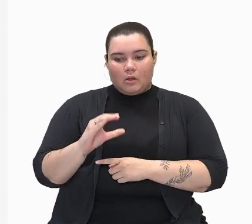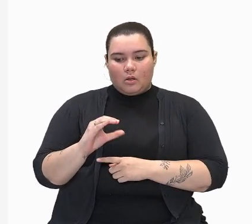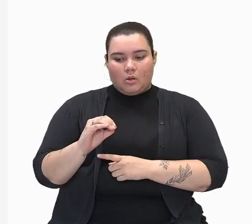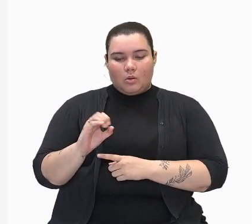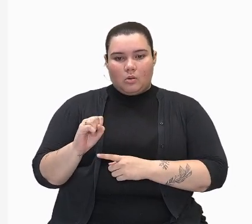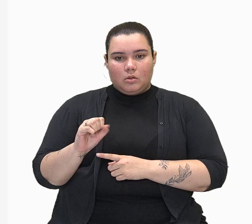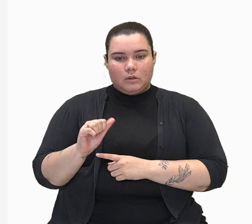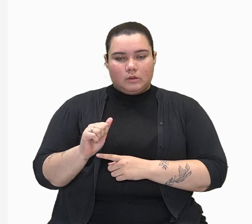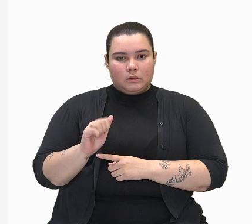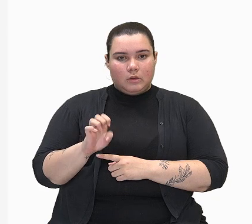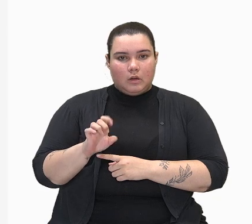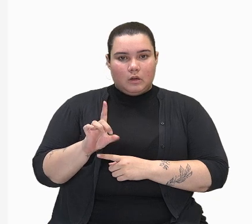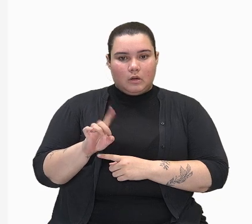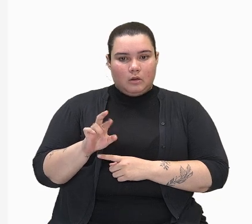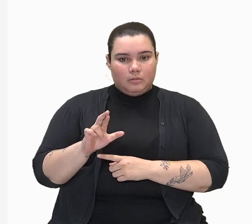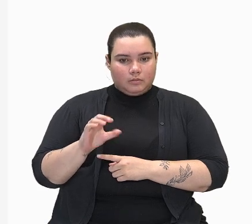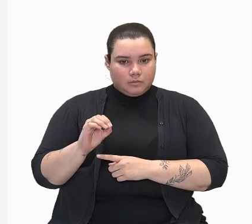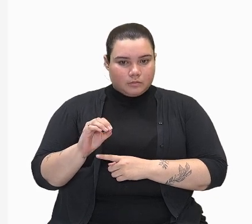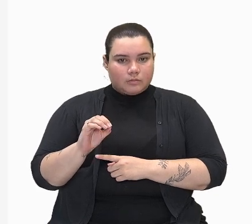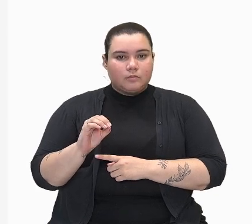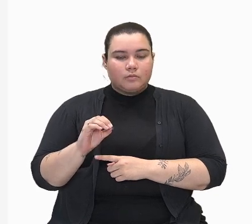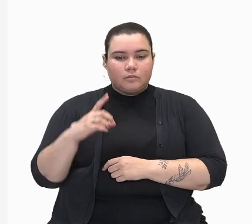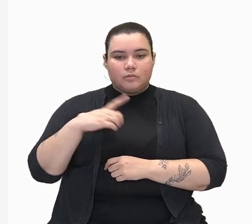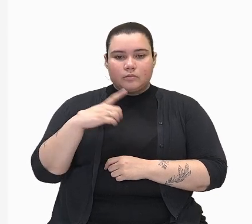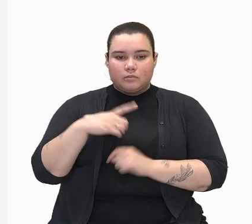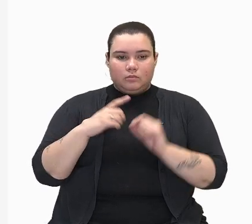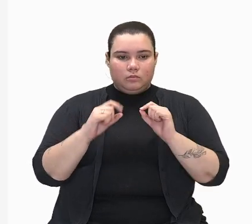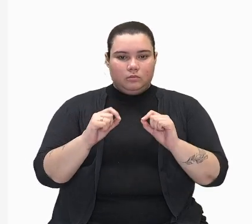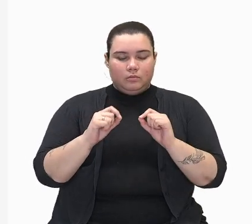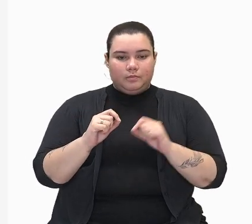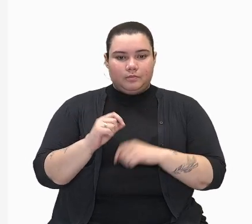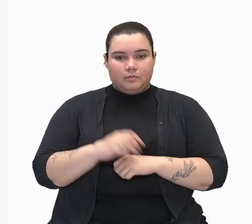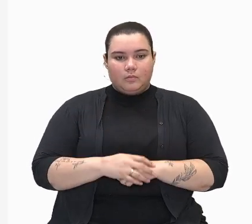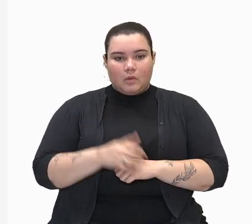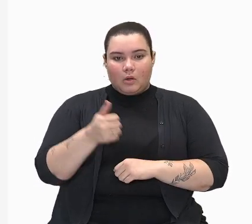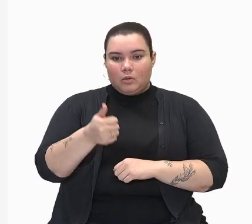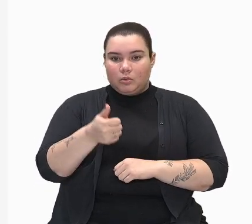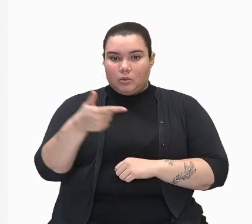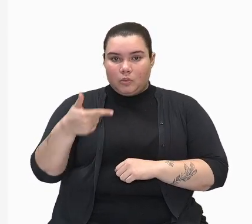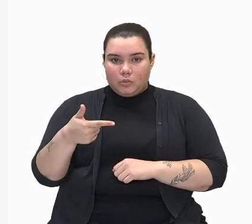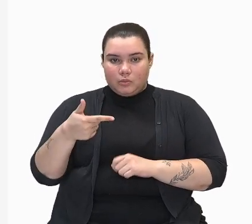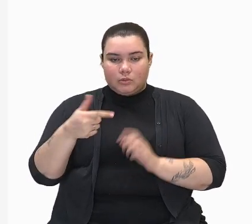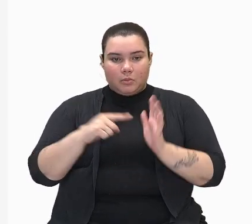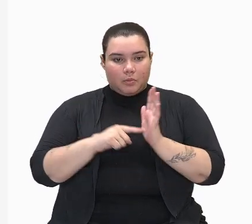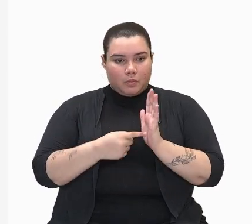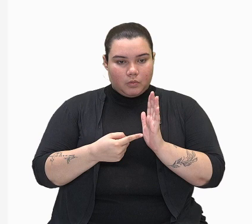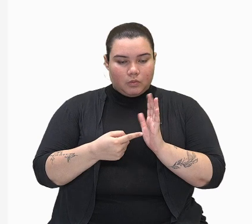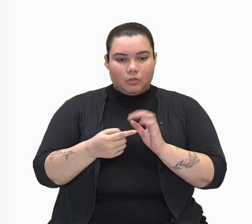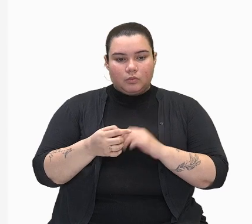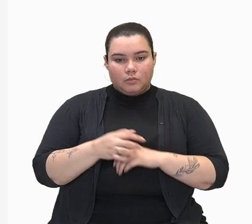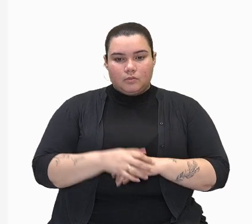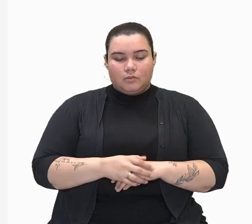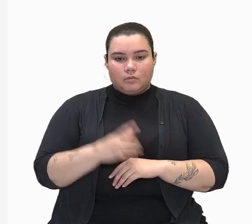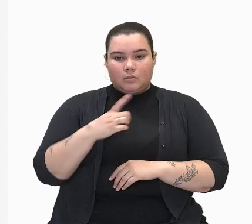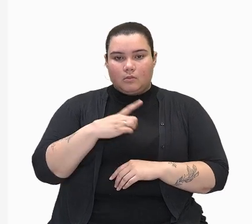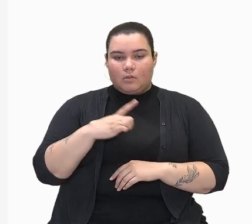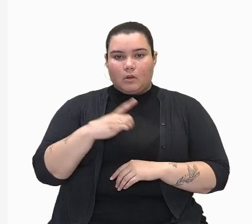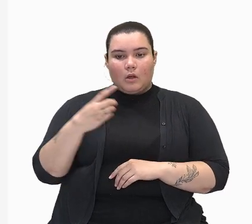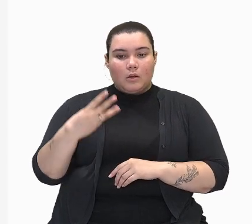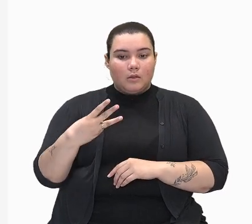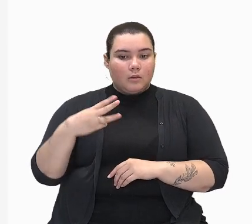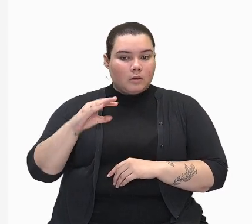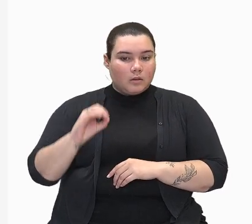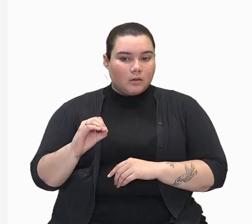icosaedro. Icosaedro que possui 12 vértices, temos também